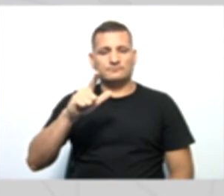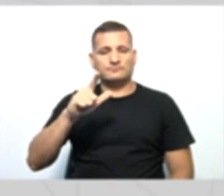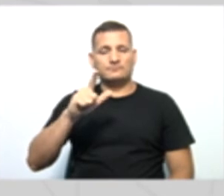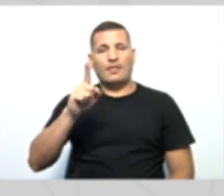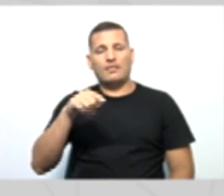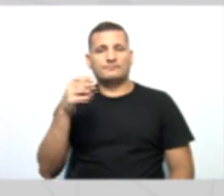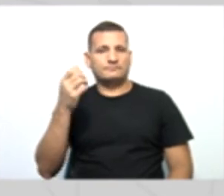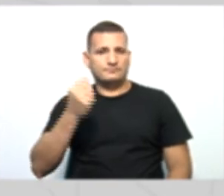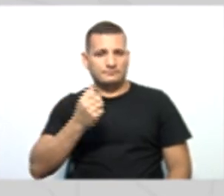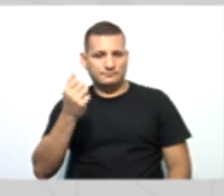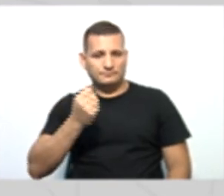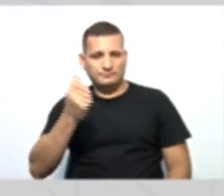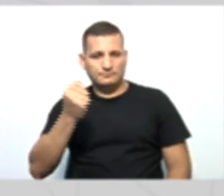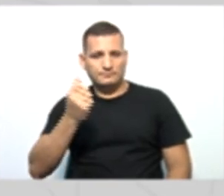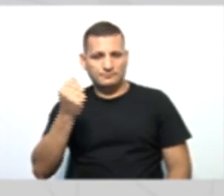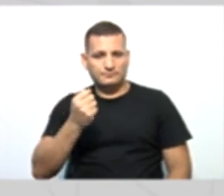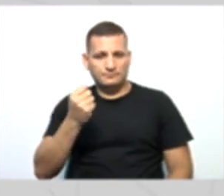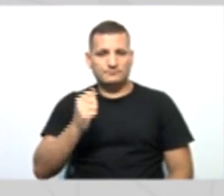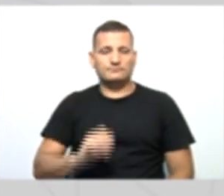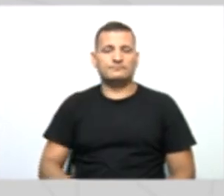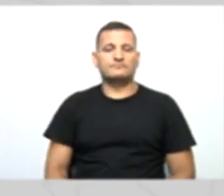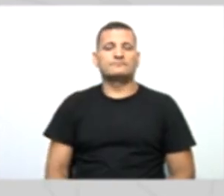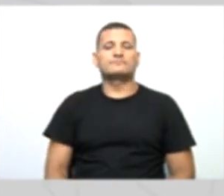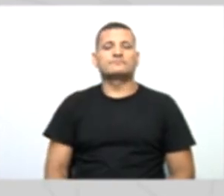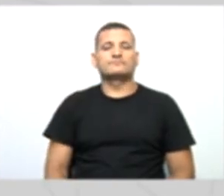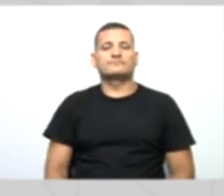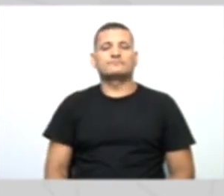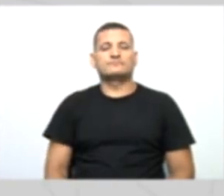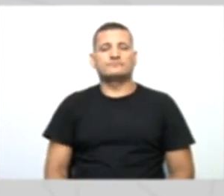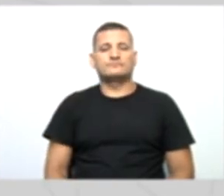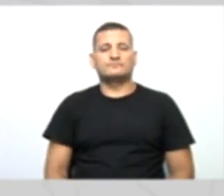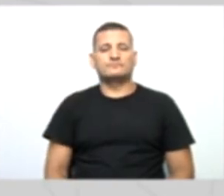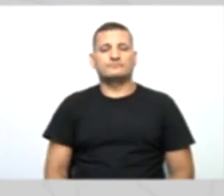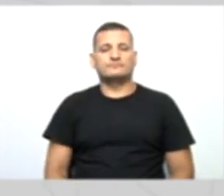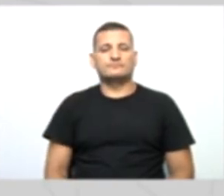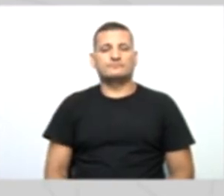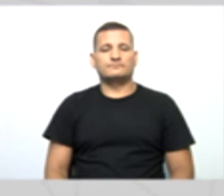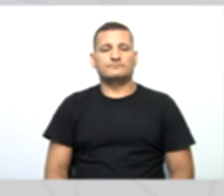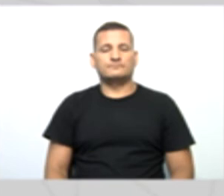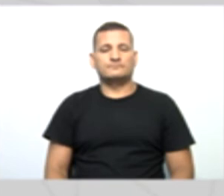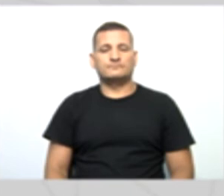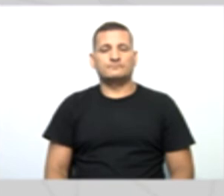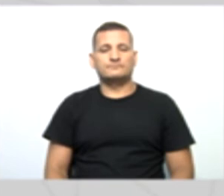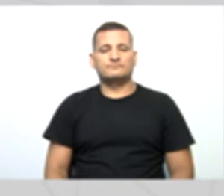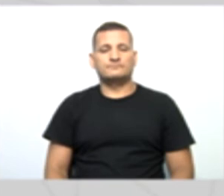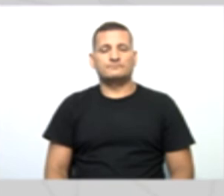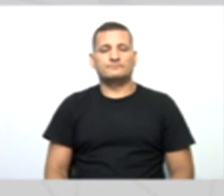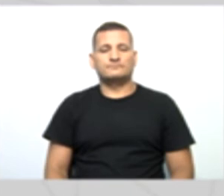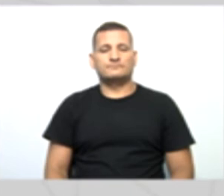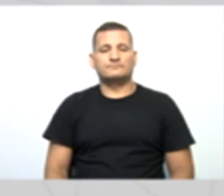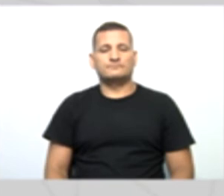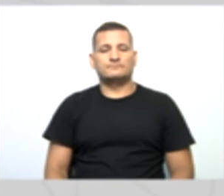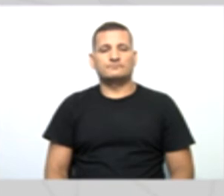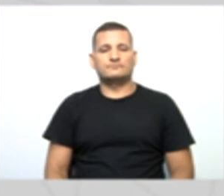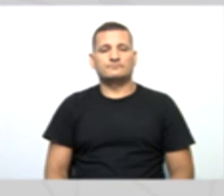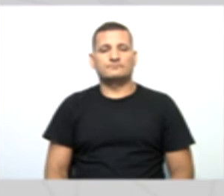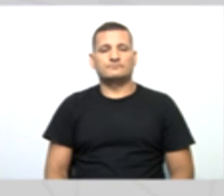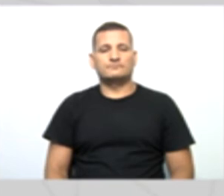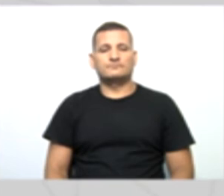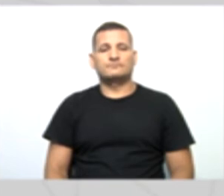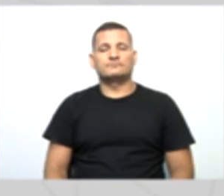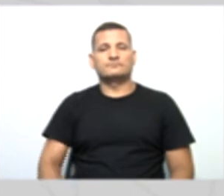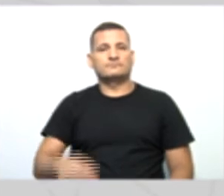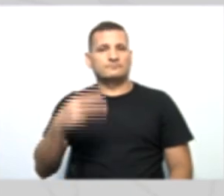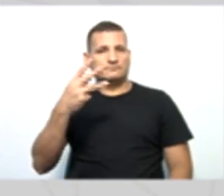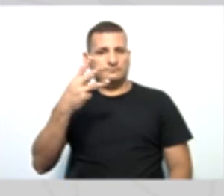produtivo local se chama, então, do leite, né? Ou de laticínios também poderia ser, enfim. A